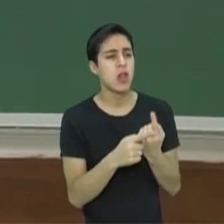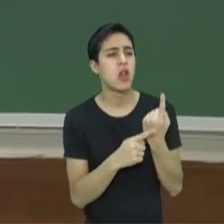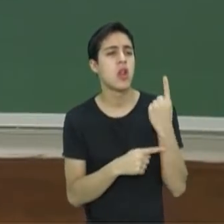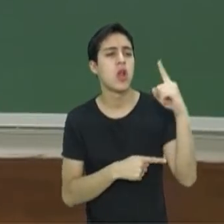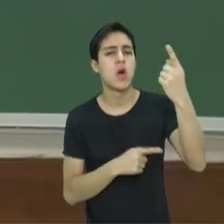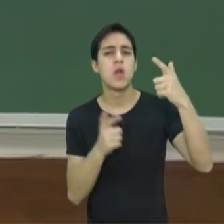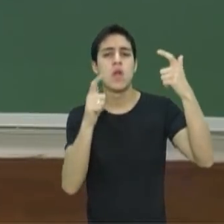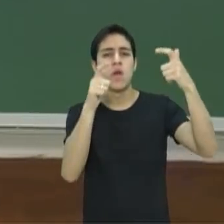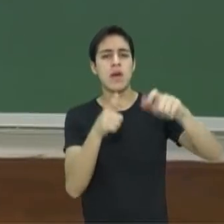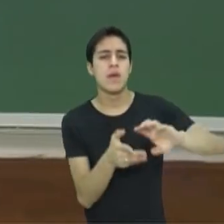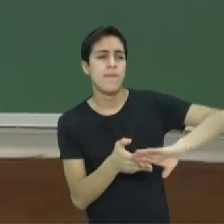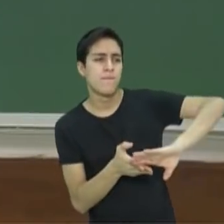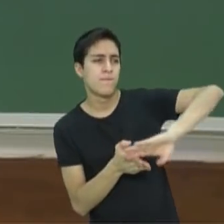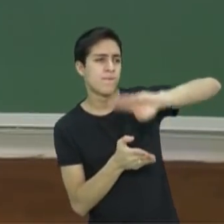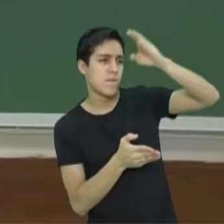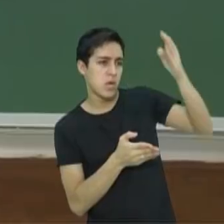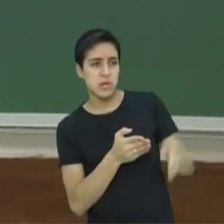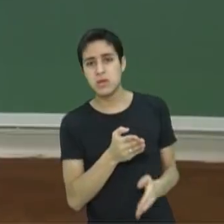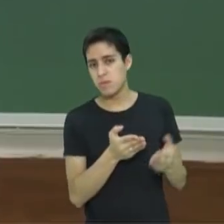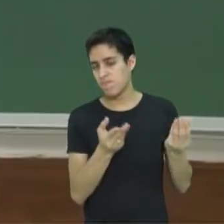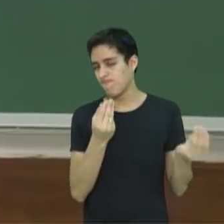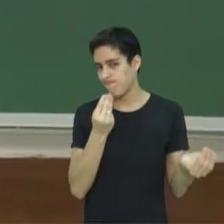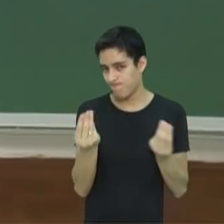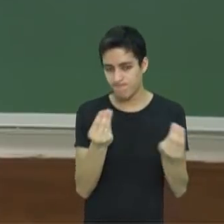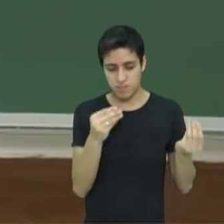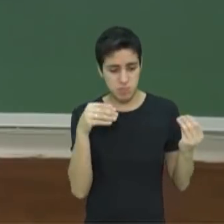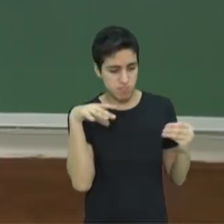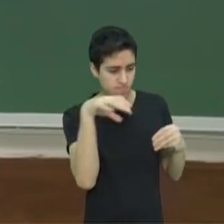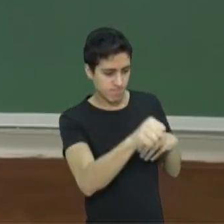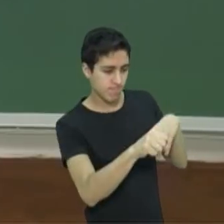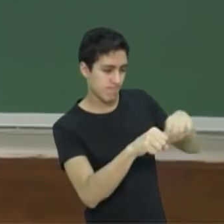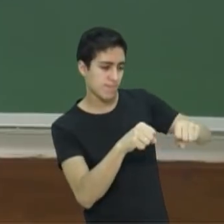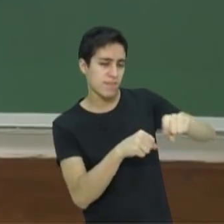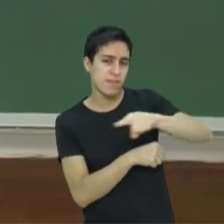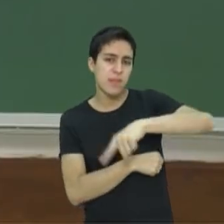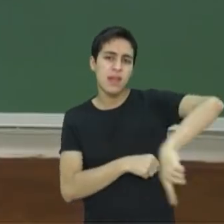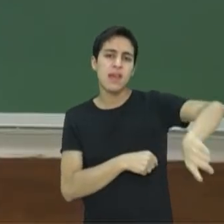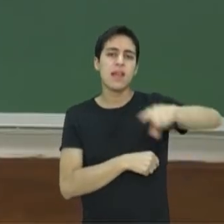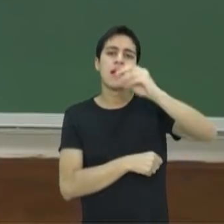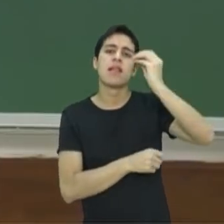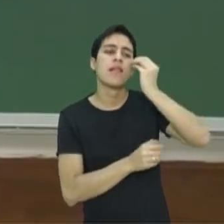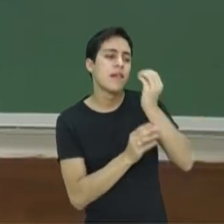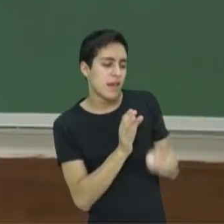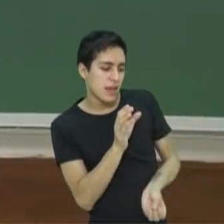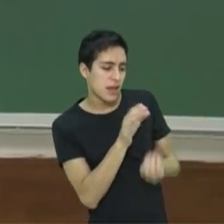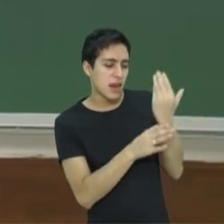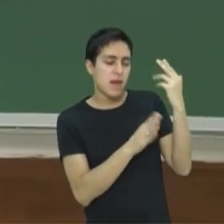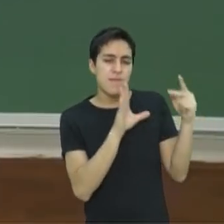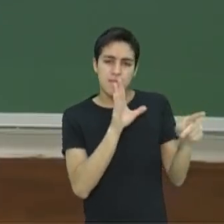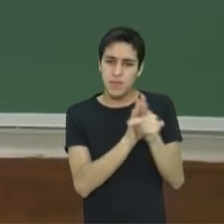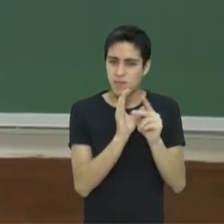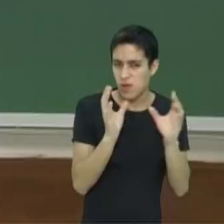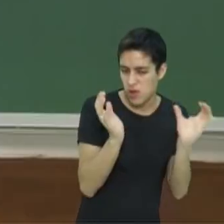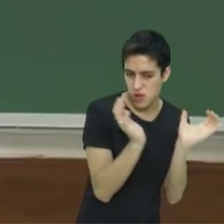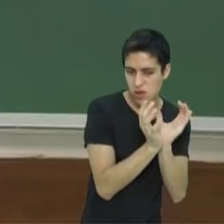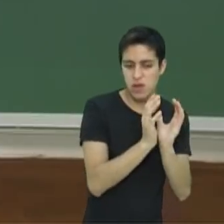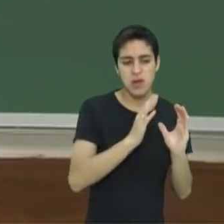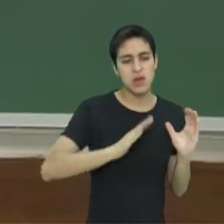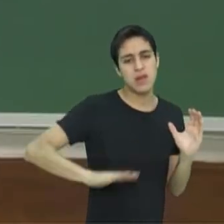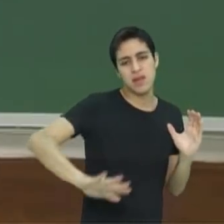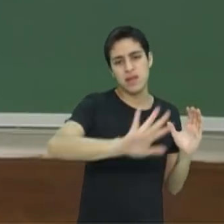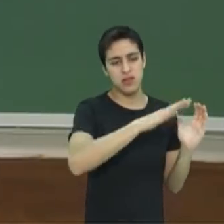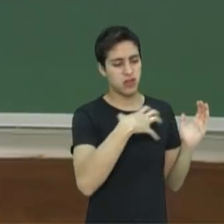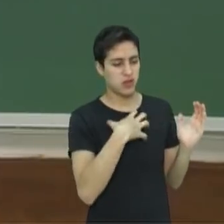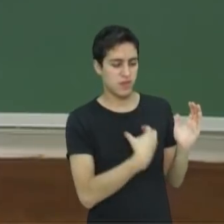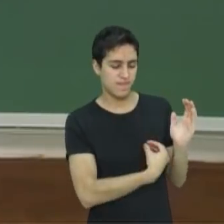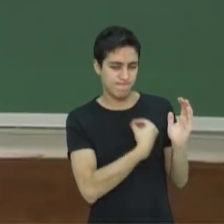regiões montanhosas de difícil acesso, e ali eles tentavam criar a sua própria comunidade, uma própria vila e seu próprio jeito